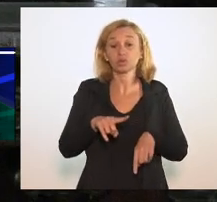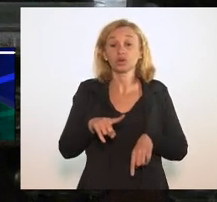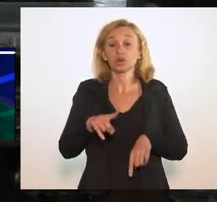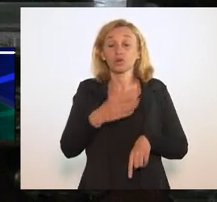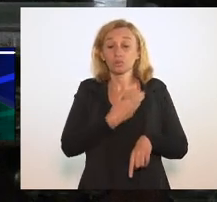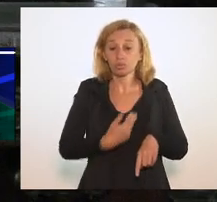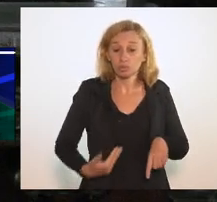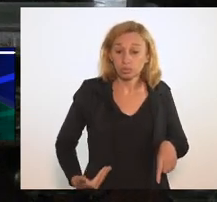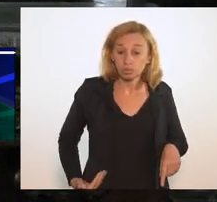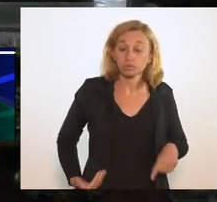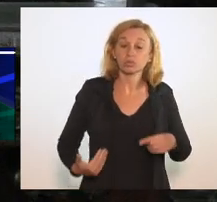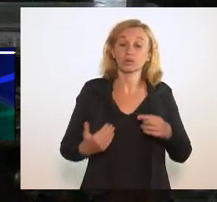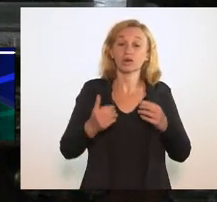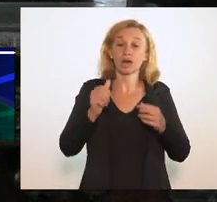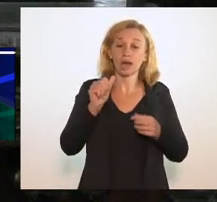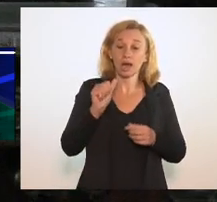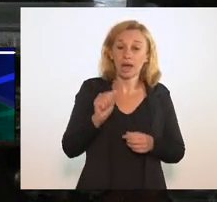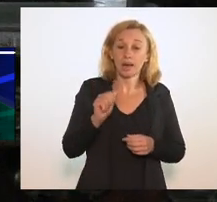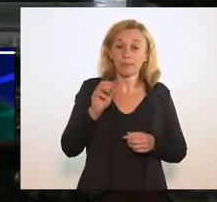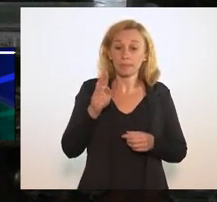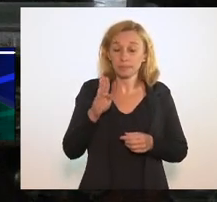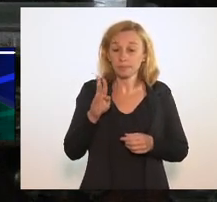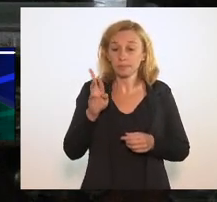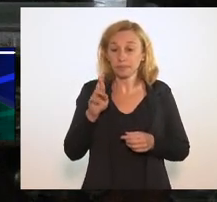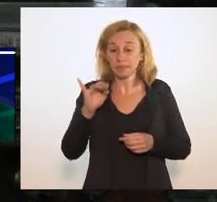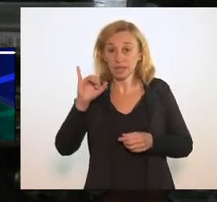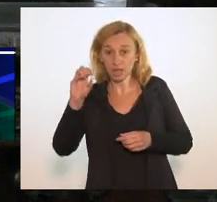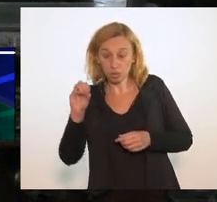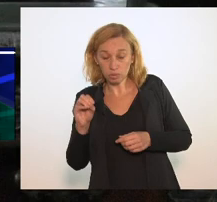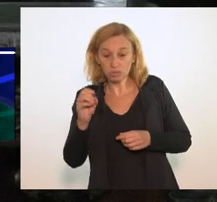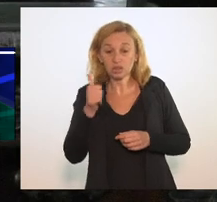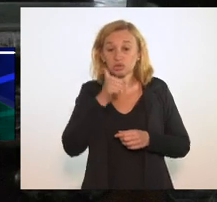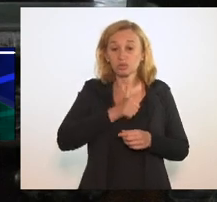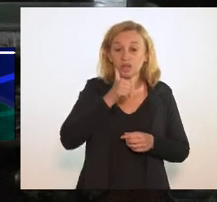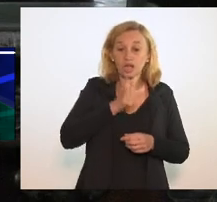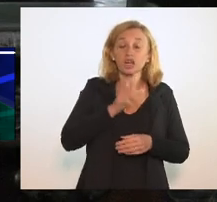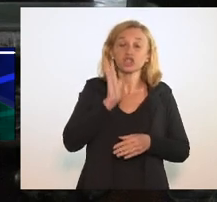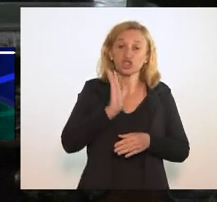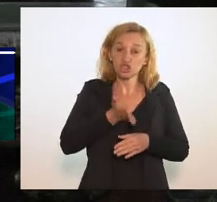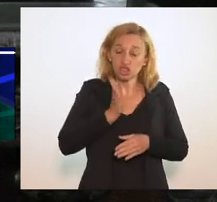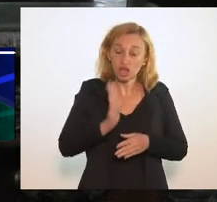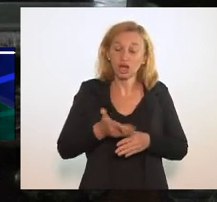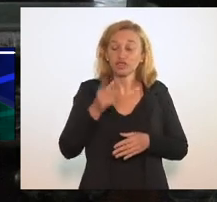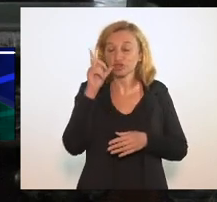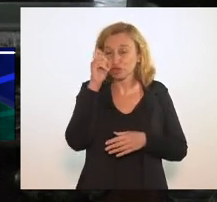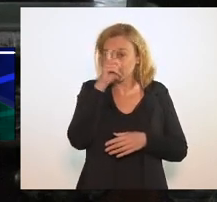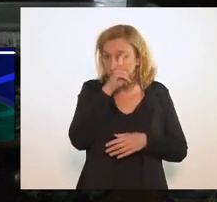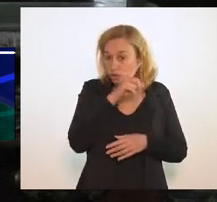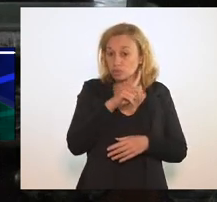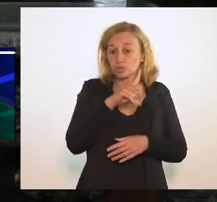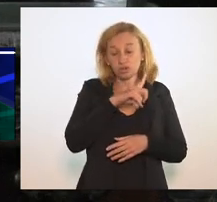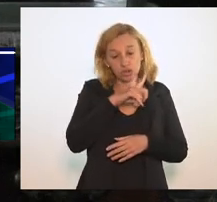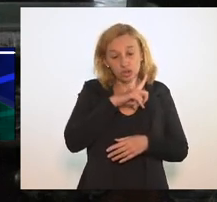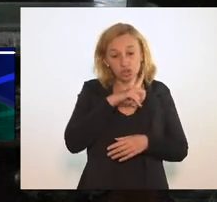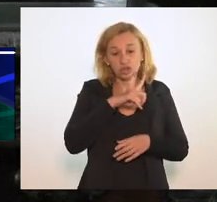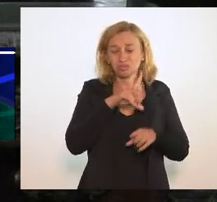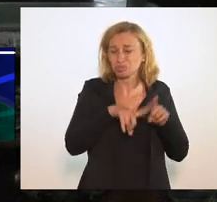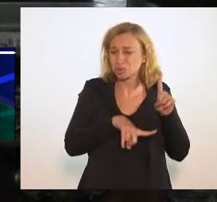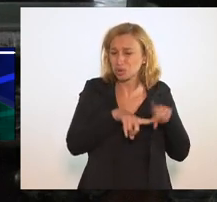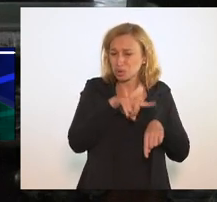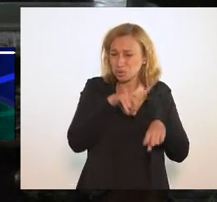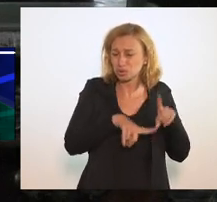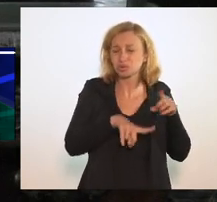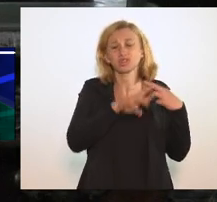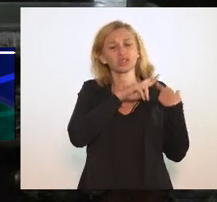abrigo, né, das mulheres, que já estavam passando por muita dificuldade, equipamentos que são